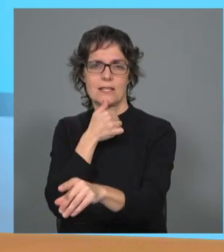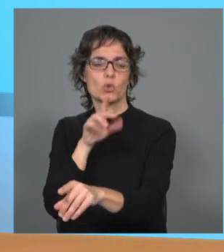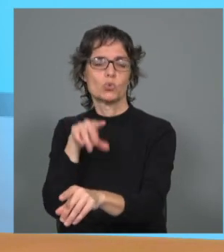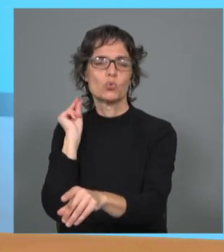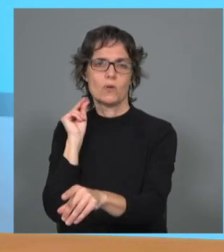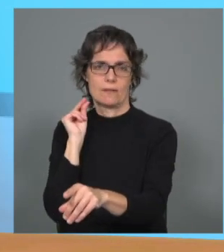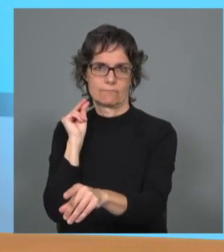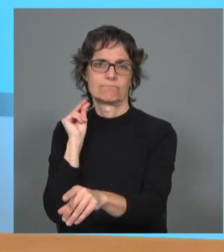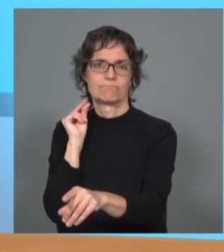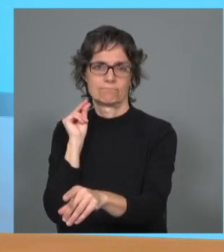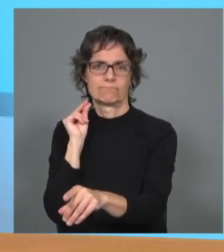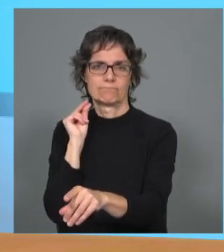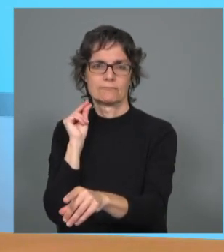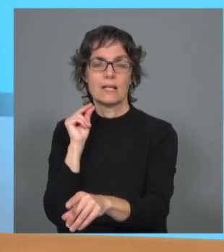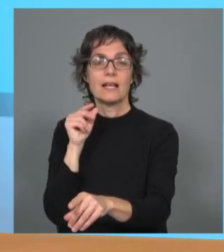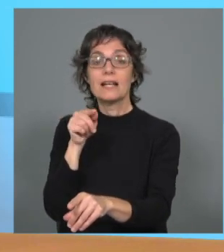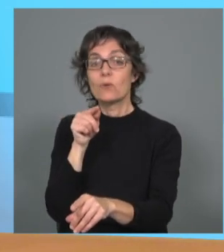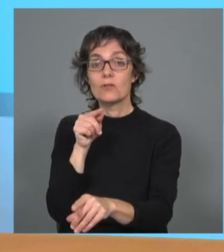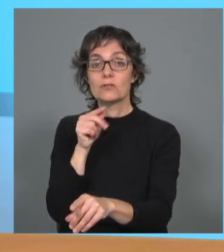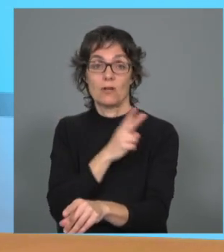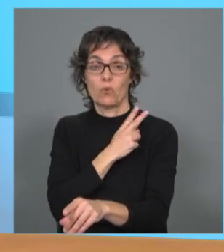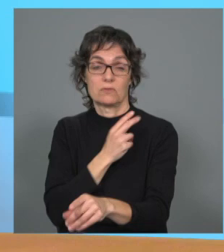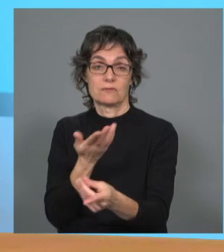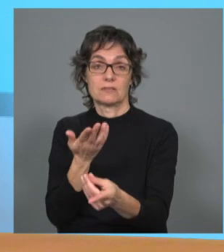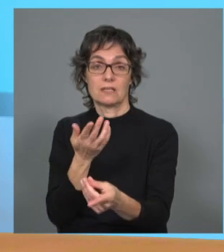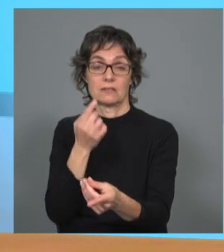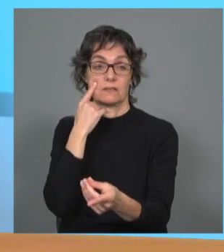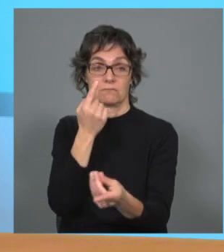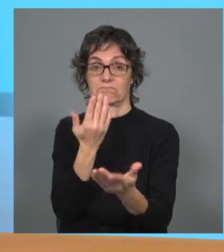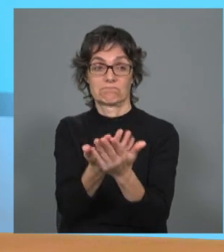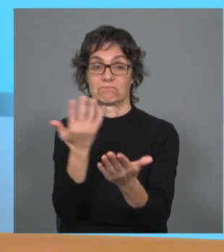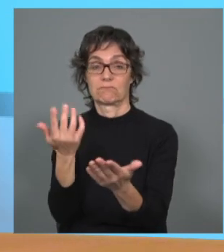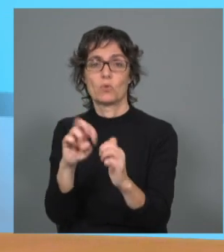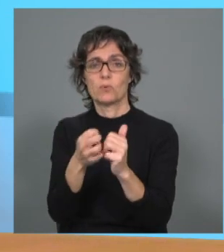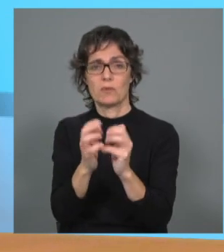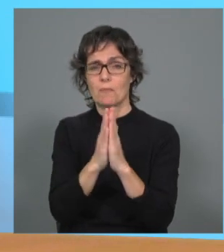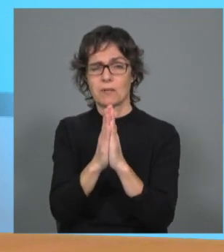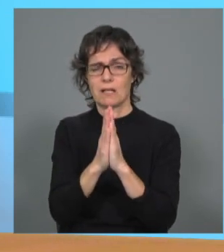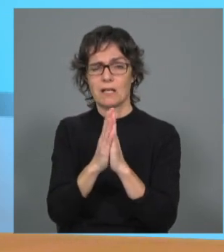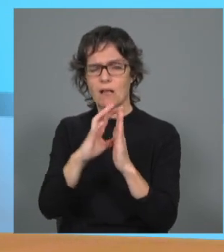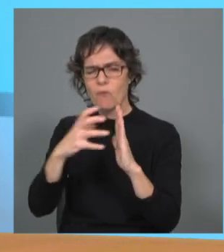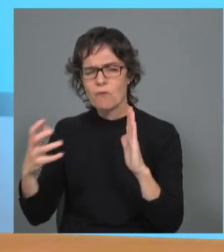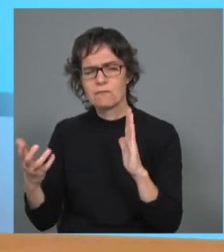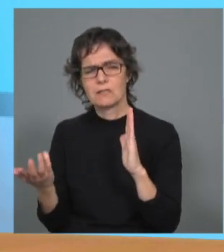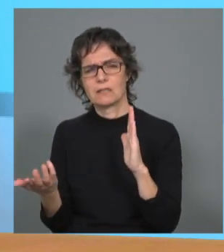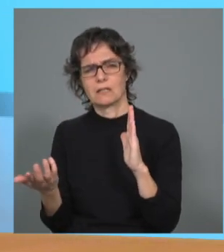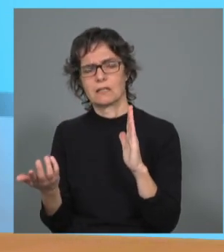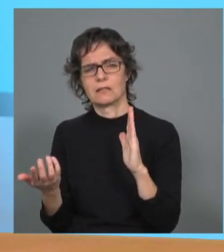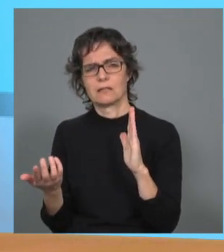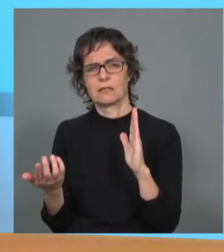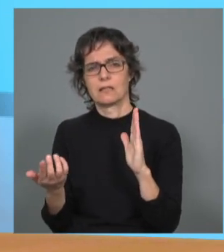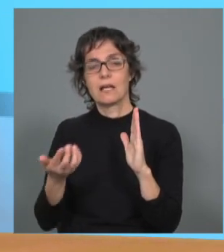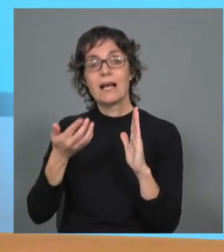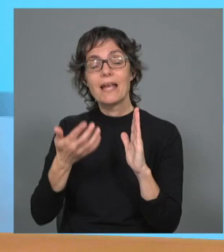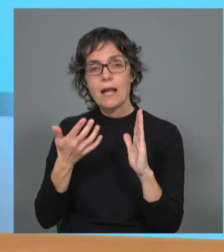da universidade, note, o mundo tornou-se muito complexo. Os problemas da Igreja são também eles muito complexos e, portanto, ter pessoas